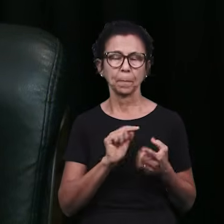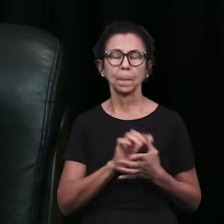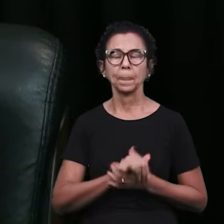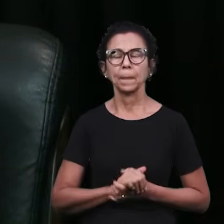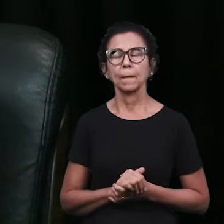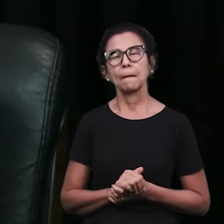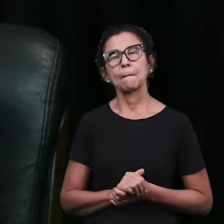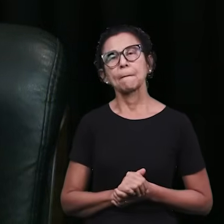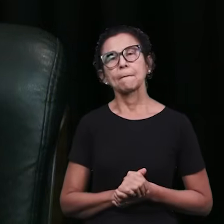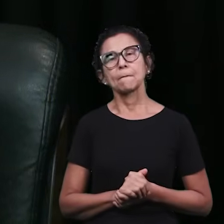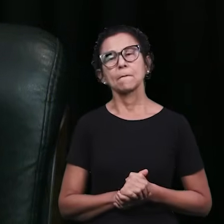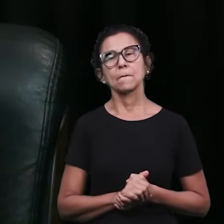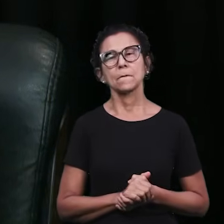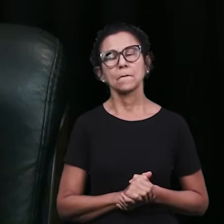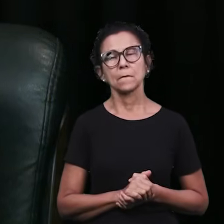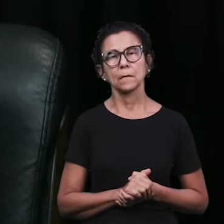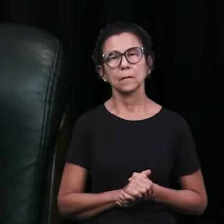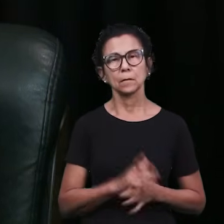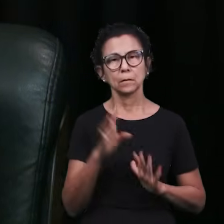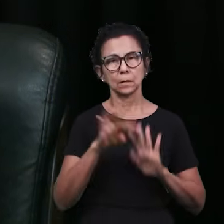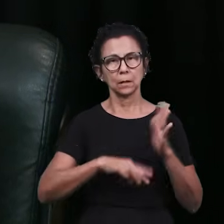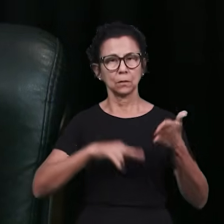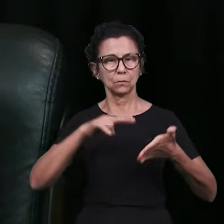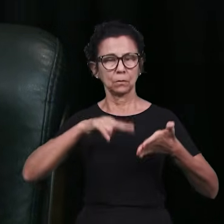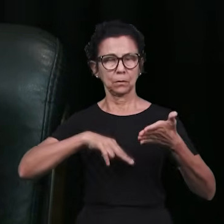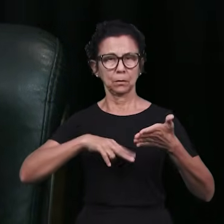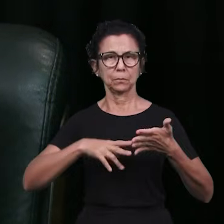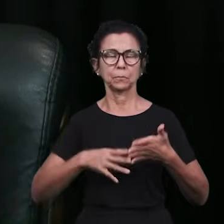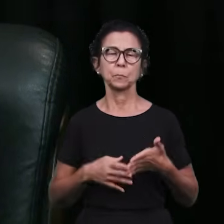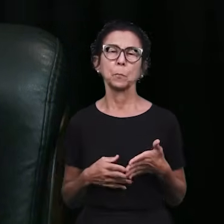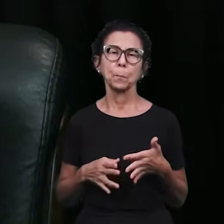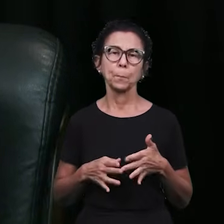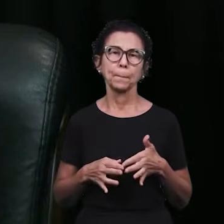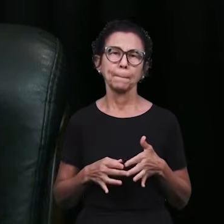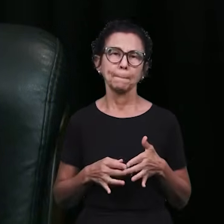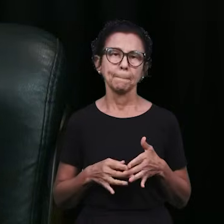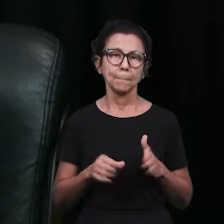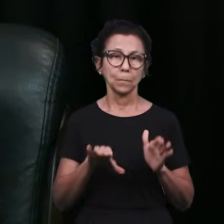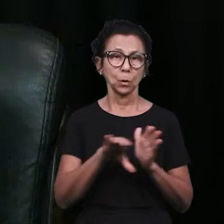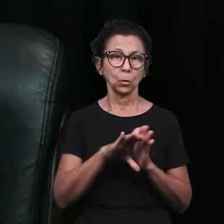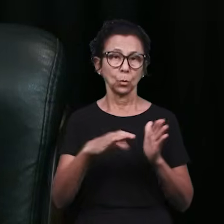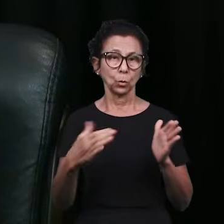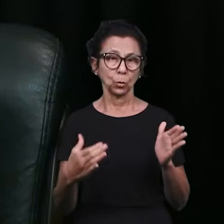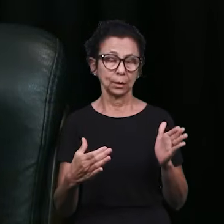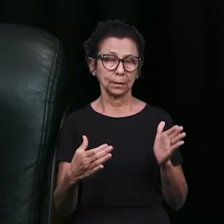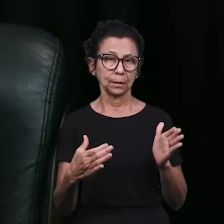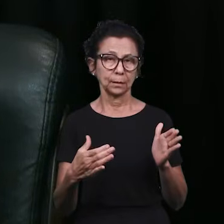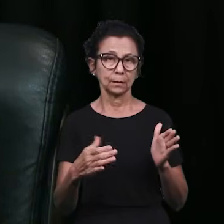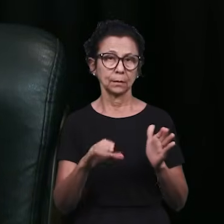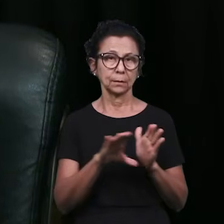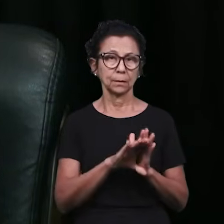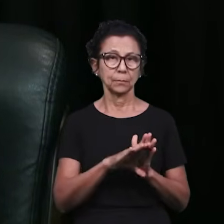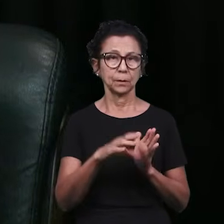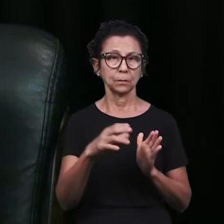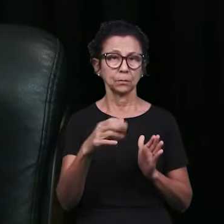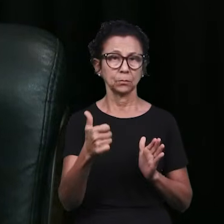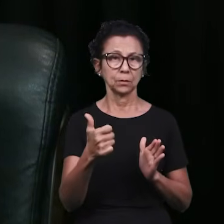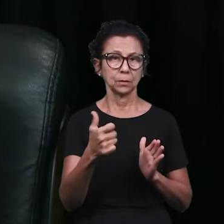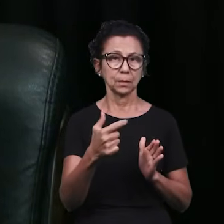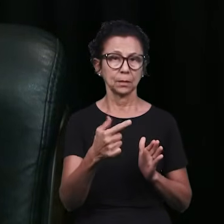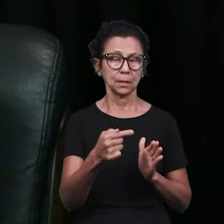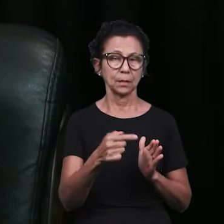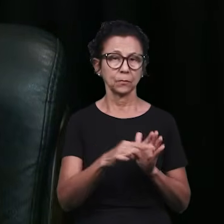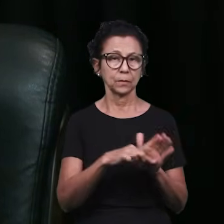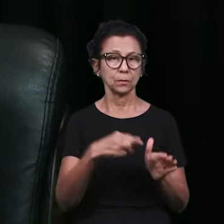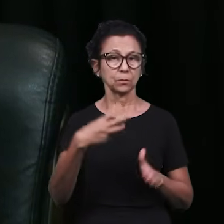para iniciar o nosso estudo, que está no segundo livro de Crônicas, capítulo 17,